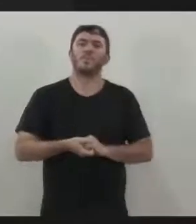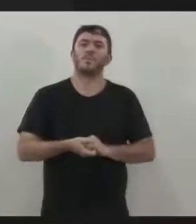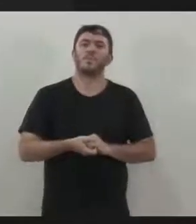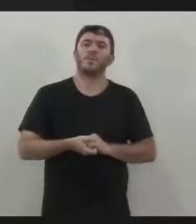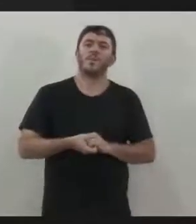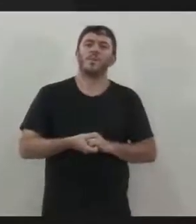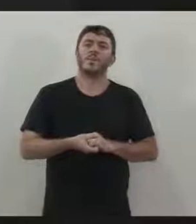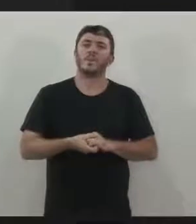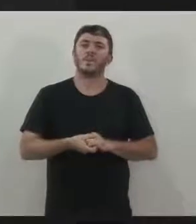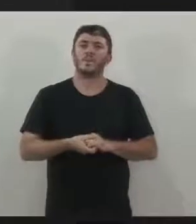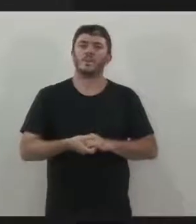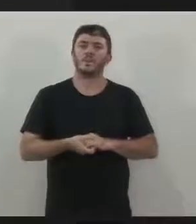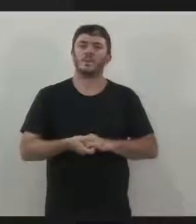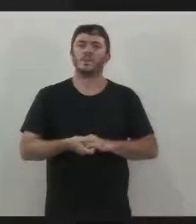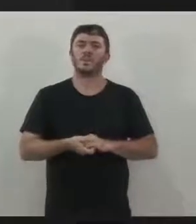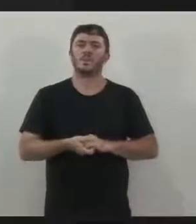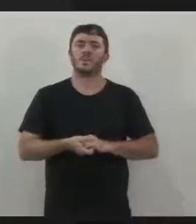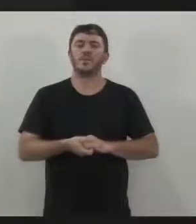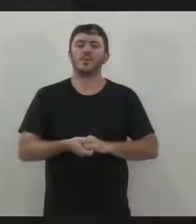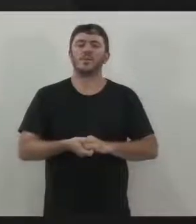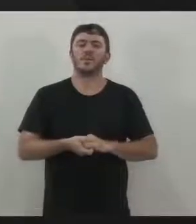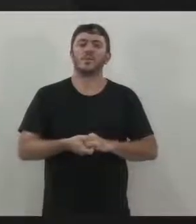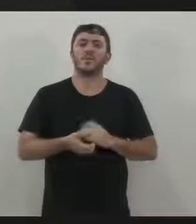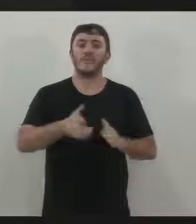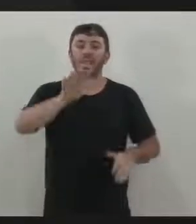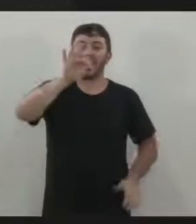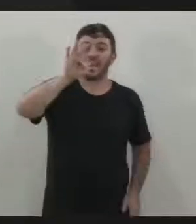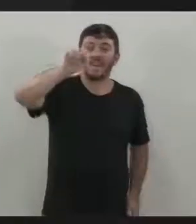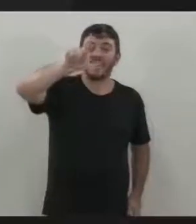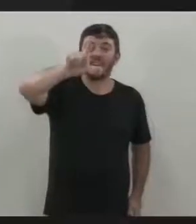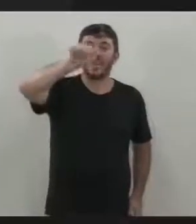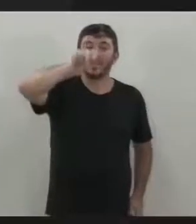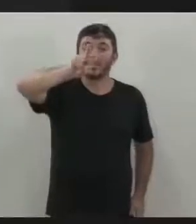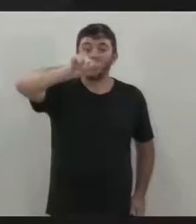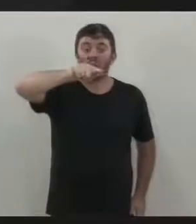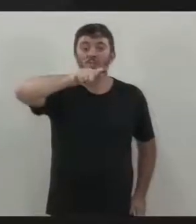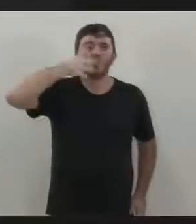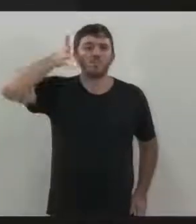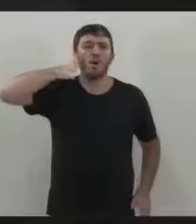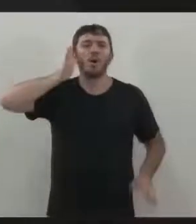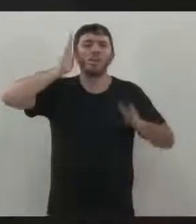Na verdade, a fala da Flávia sempre me traz a